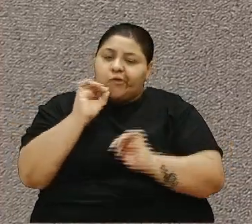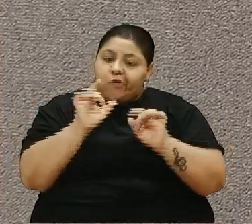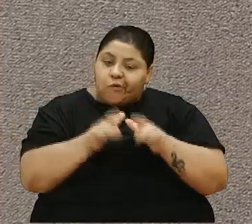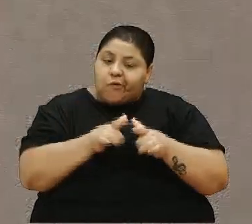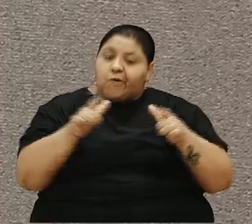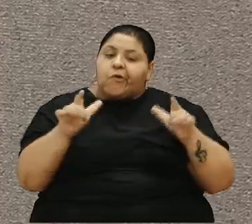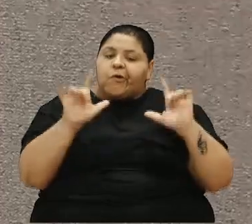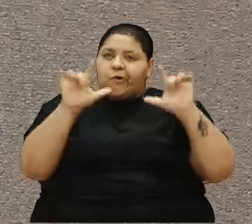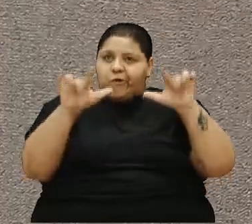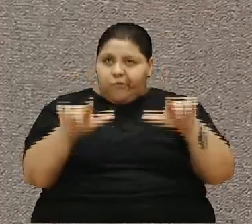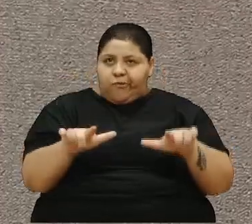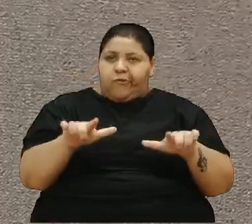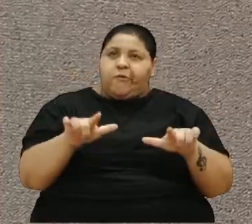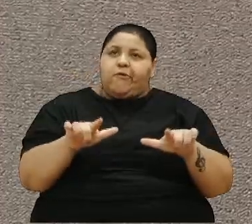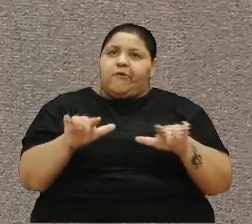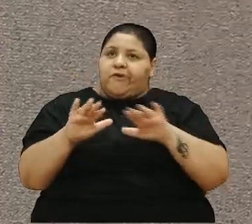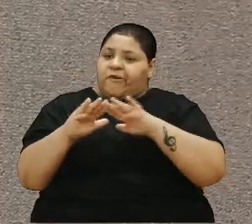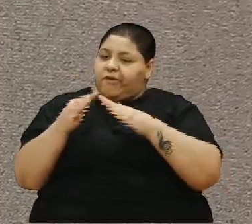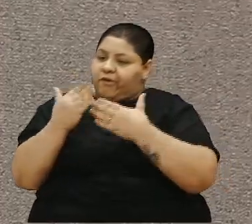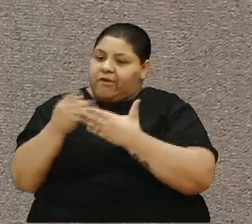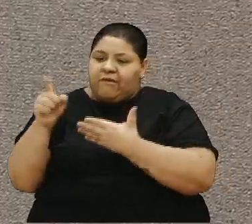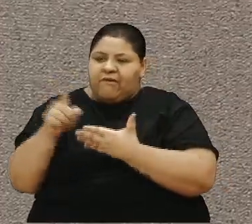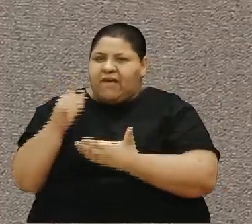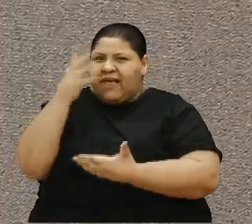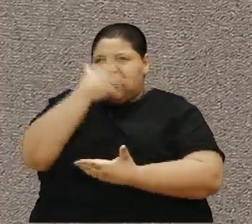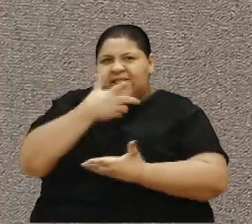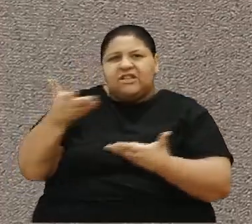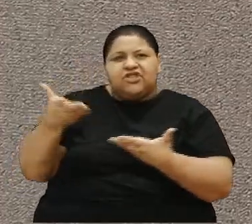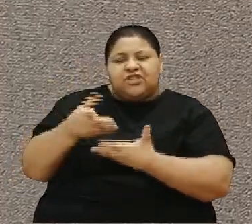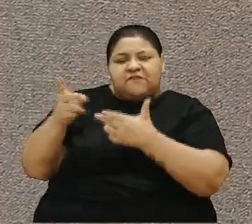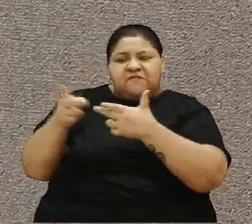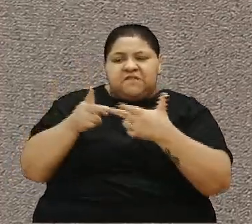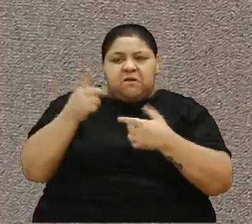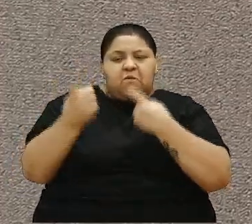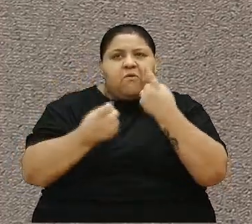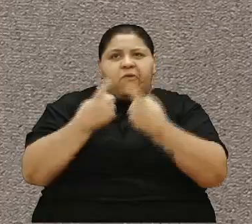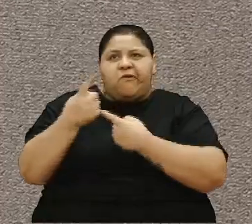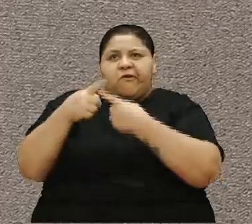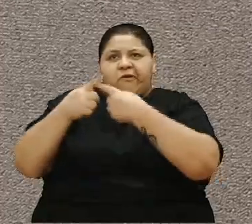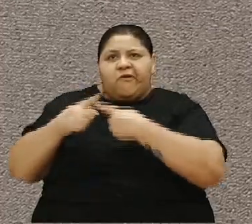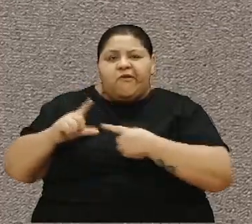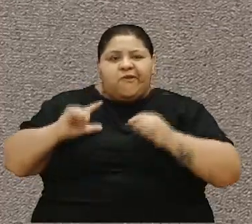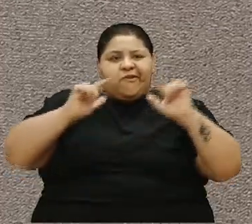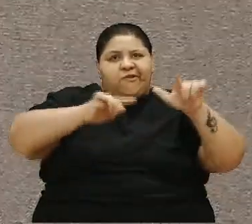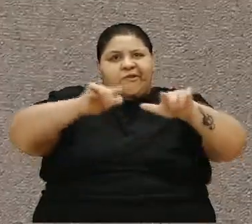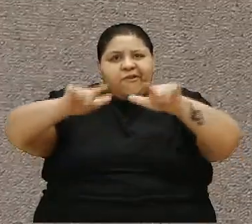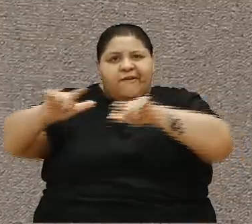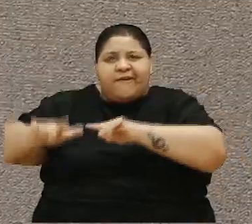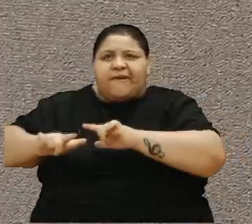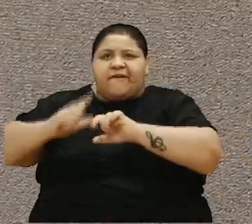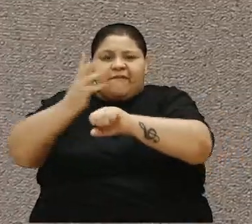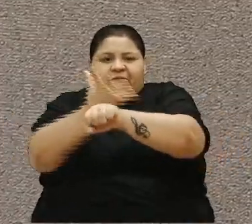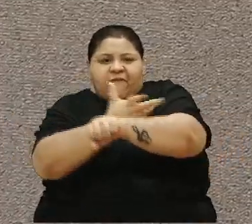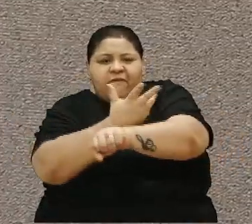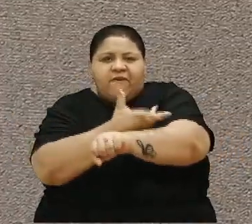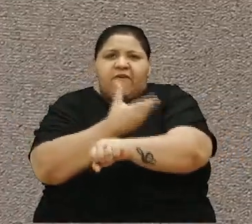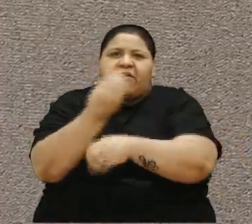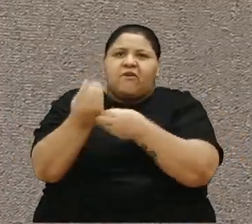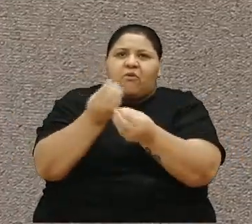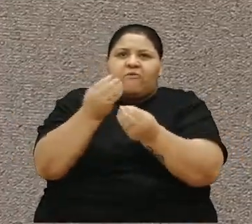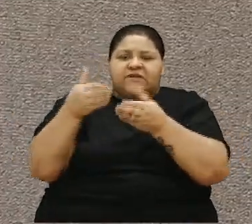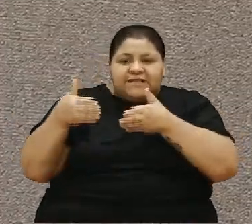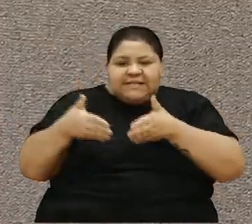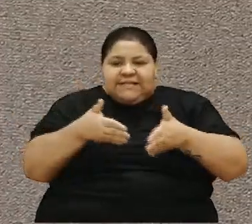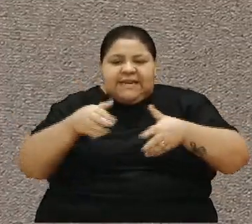esses espaços. A escola é linda, já estive lá algumas vezes, tem vários espaços, a horta, tem como fazer trilhas,